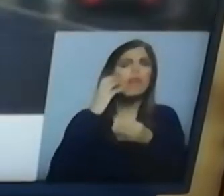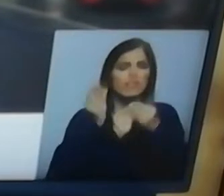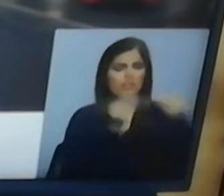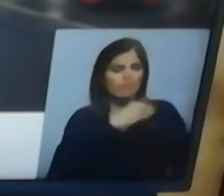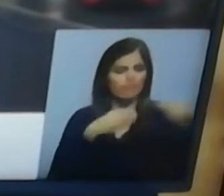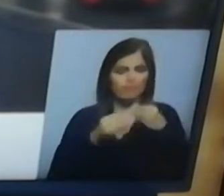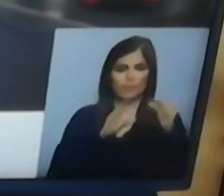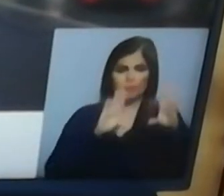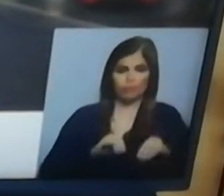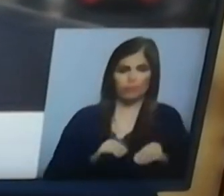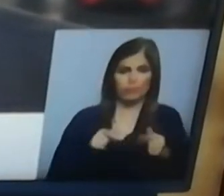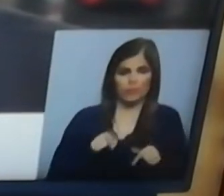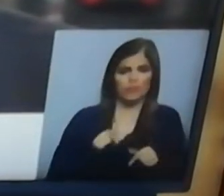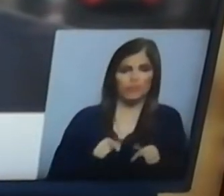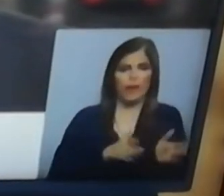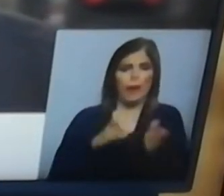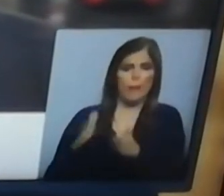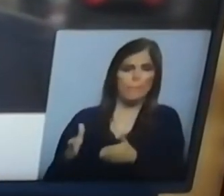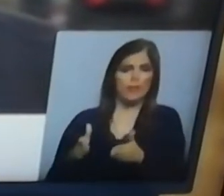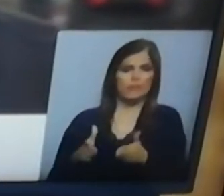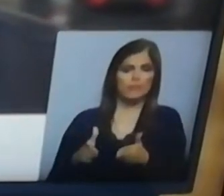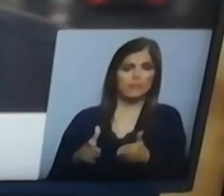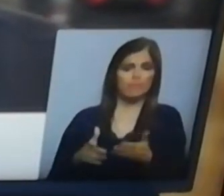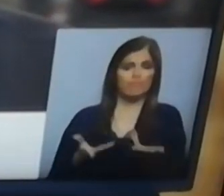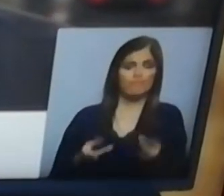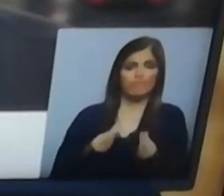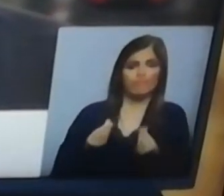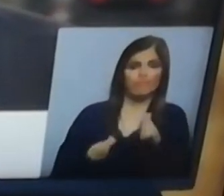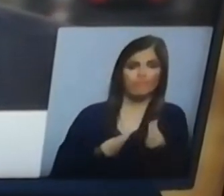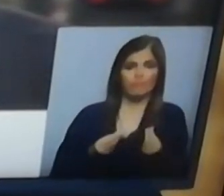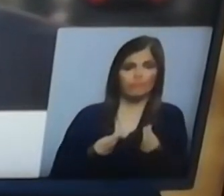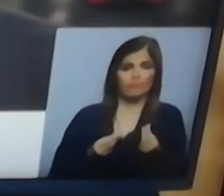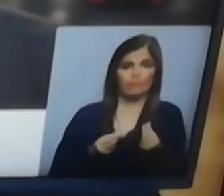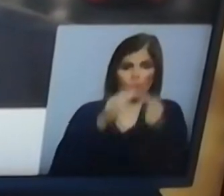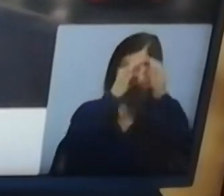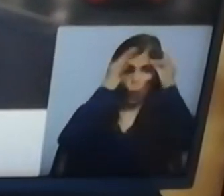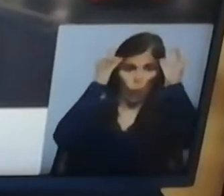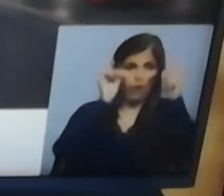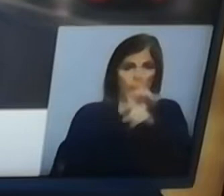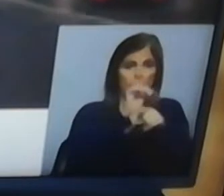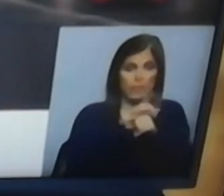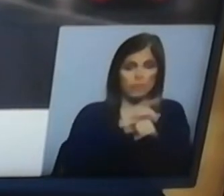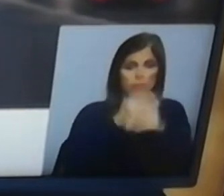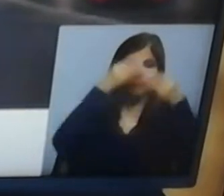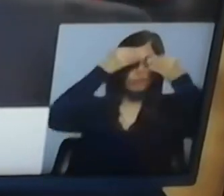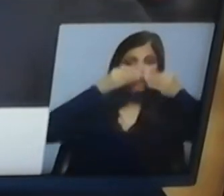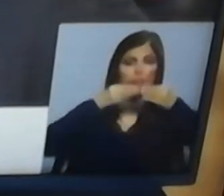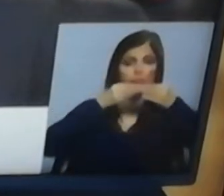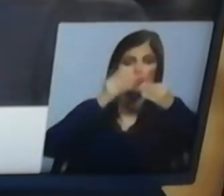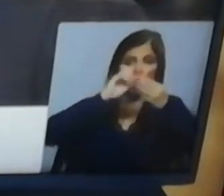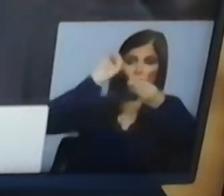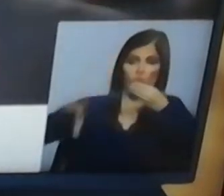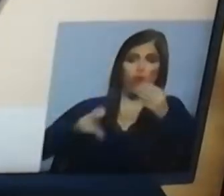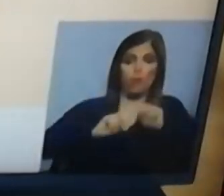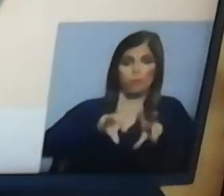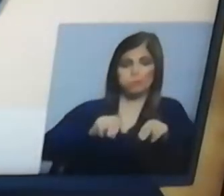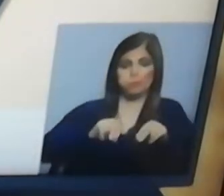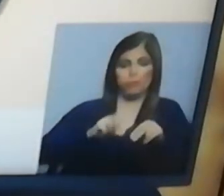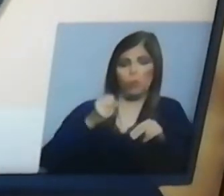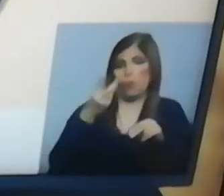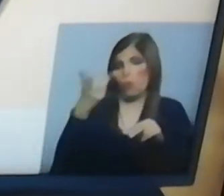acetato vai ser a parte, digamos, que seja descartável da peça. Ou seja, o aro mantém, o acetato vai fora, ou é desinfetado uma ou duas